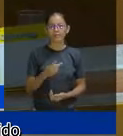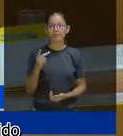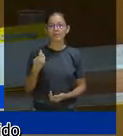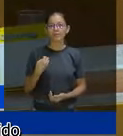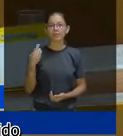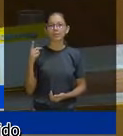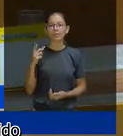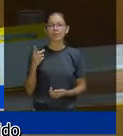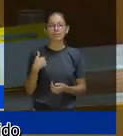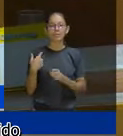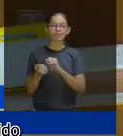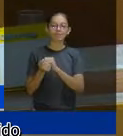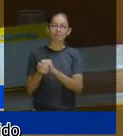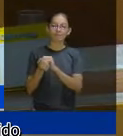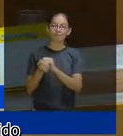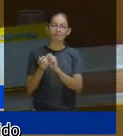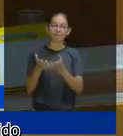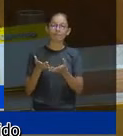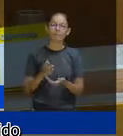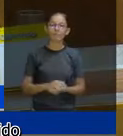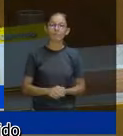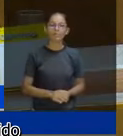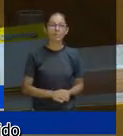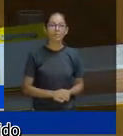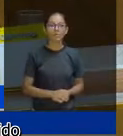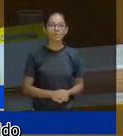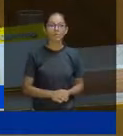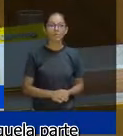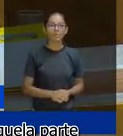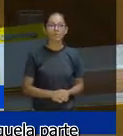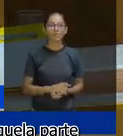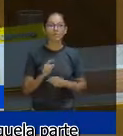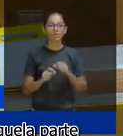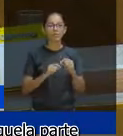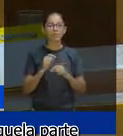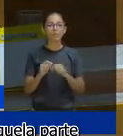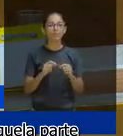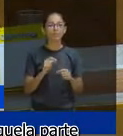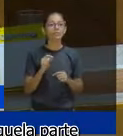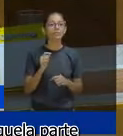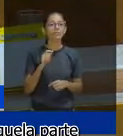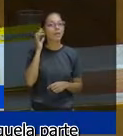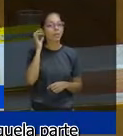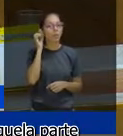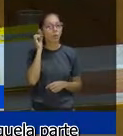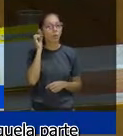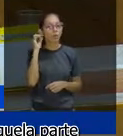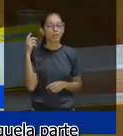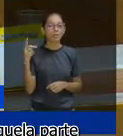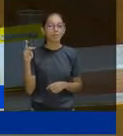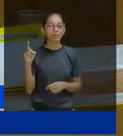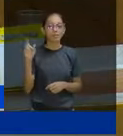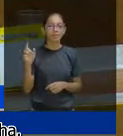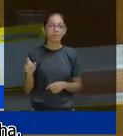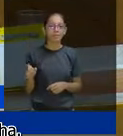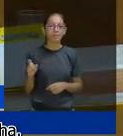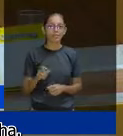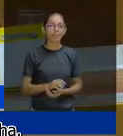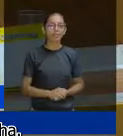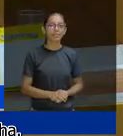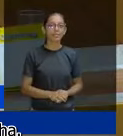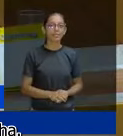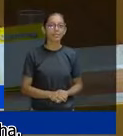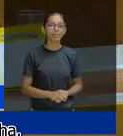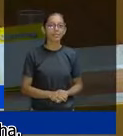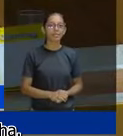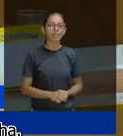ter redigido o que eu chamo de A Orelha do Rui, que foi a orelha, aquela parte inicial de um livro, né, eu que fiz, a redação